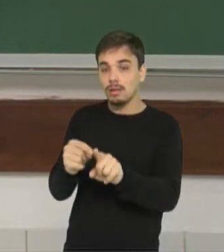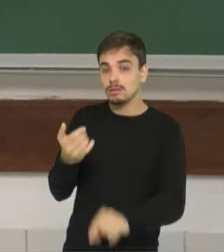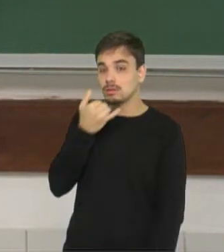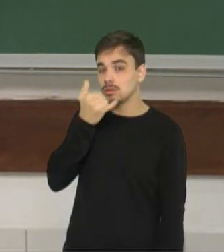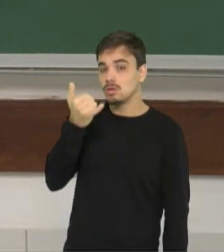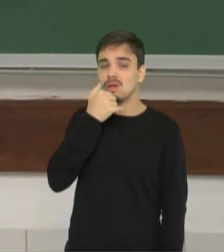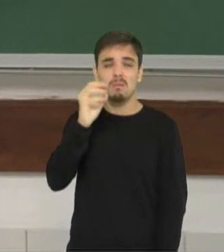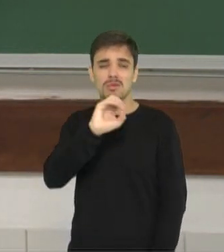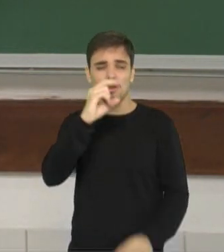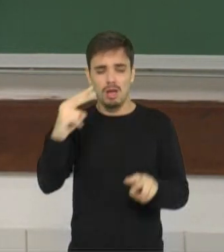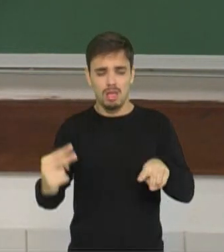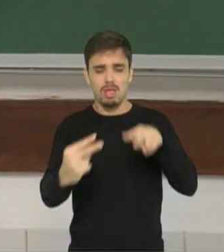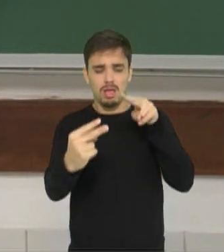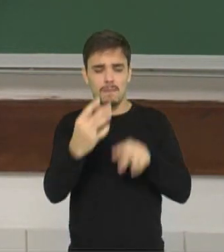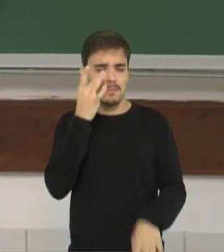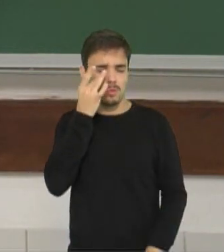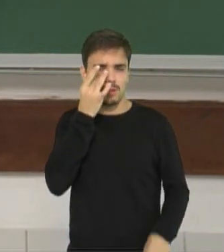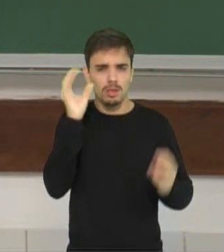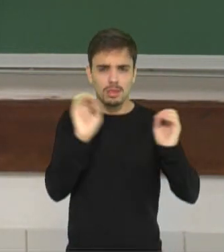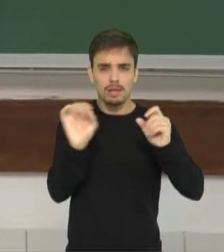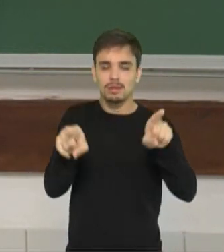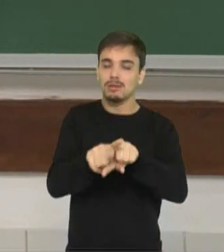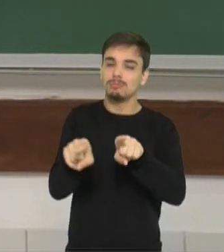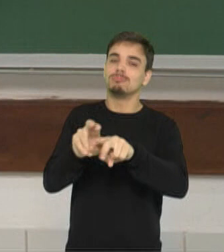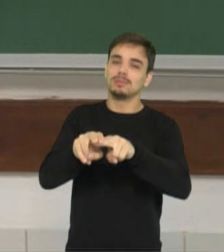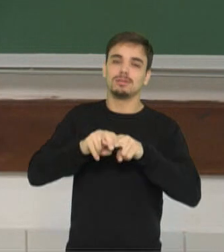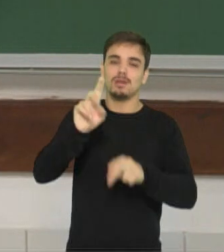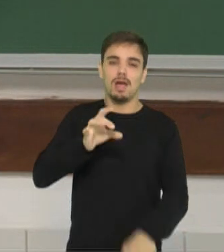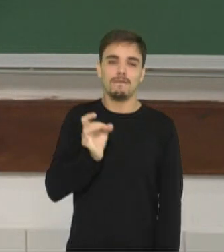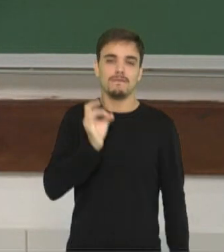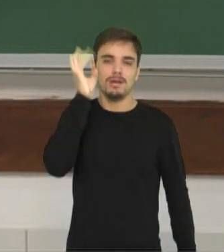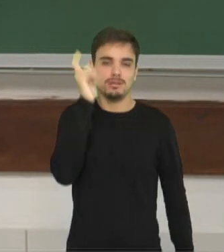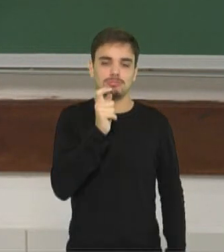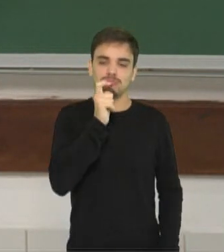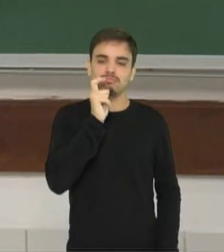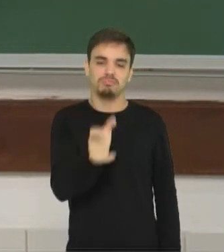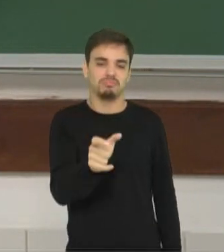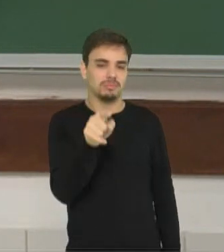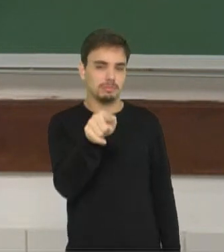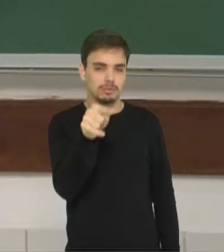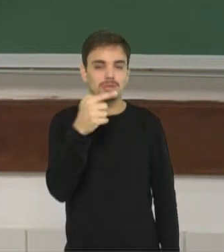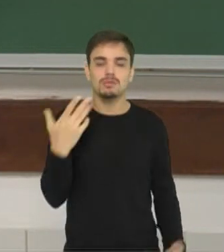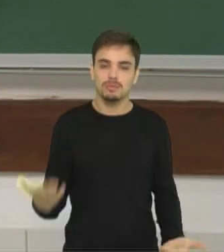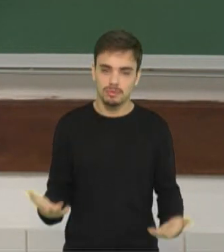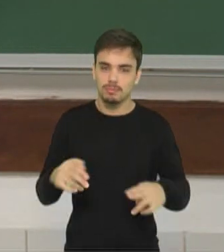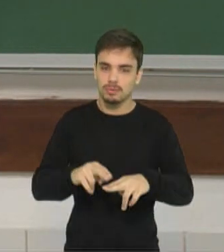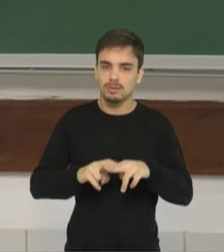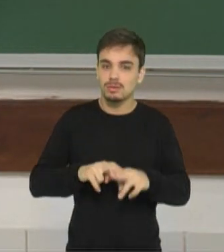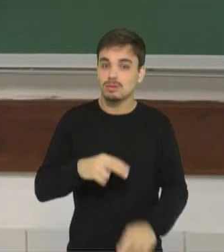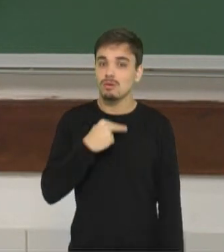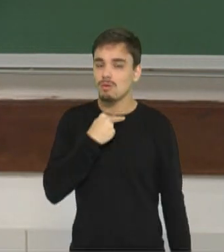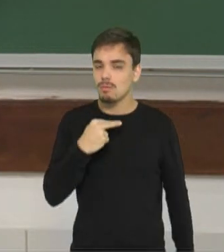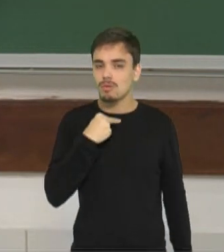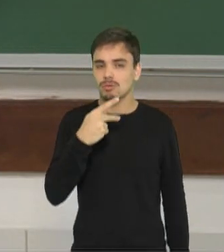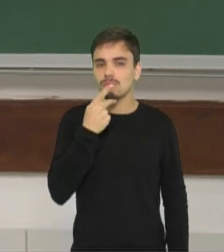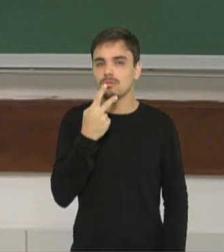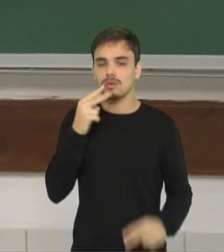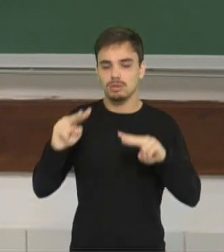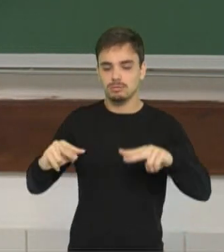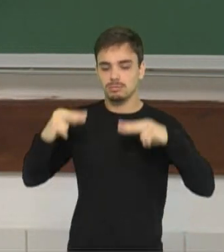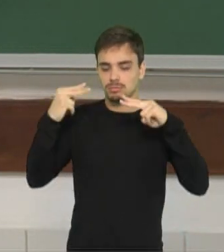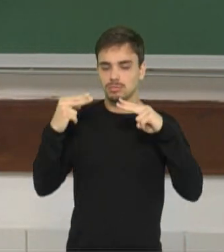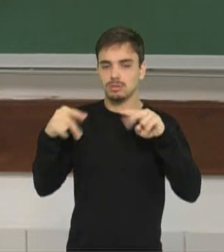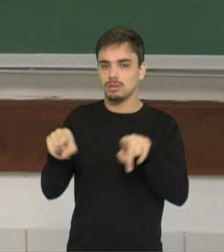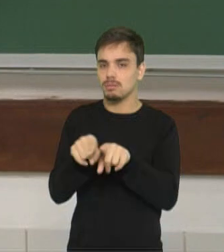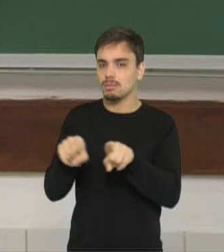está me vendo, então de repente é fácil eu xingar alguém ou falar alguma coisa para ofender alguém. Então, se eu não posso falar isso para ela pessoalmente, eu também